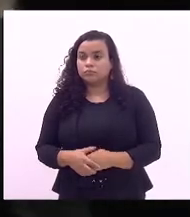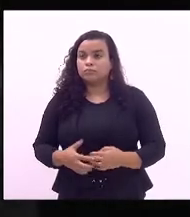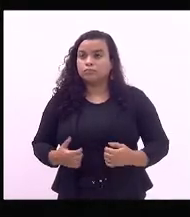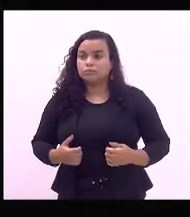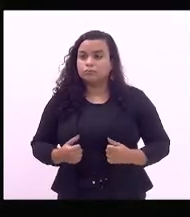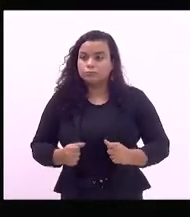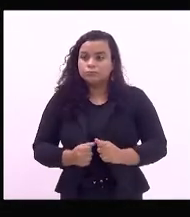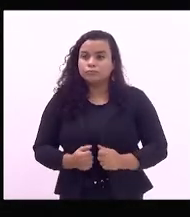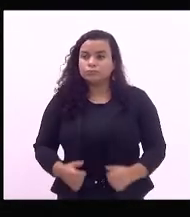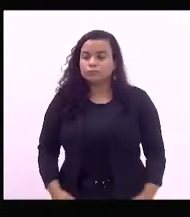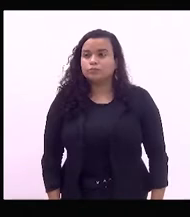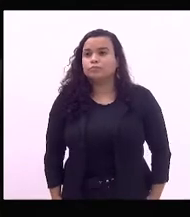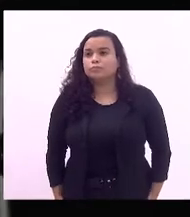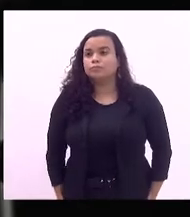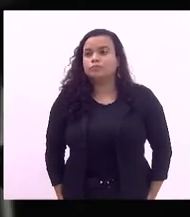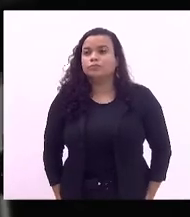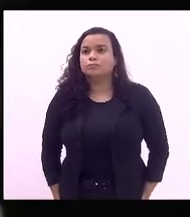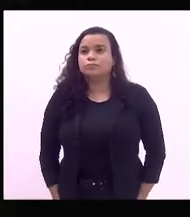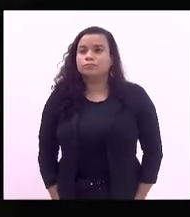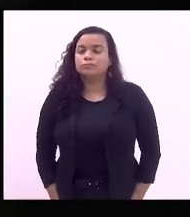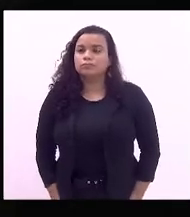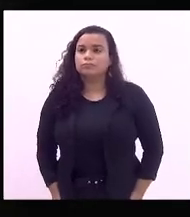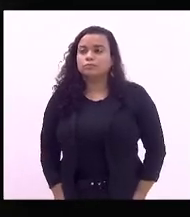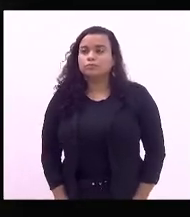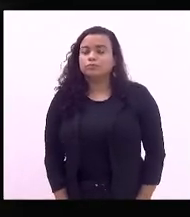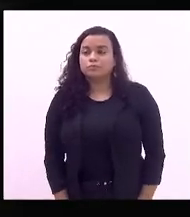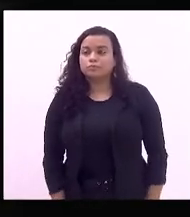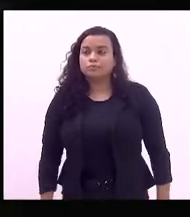estourar as nada já é